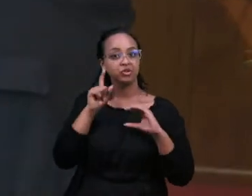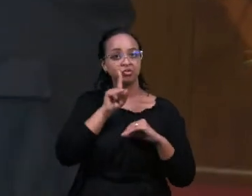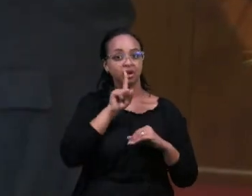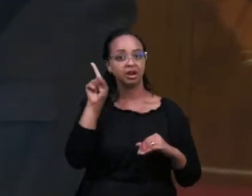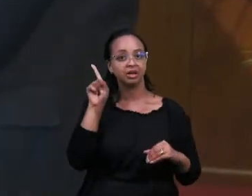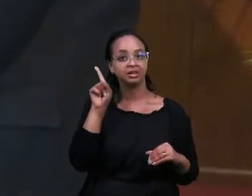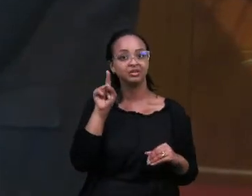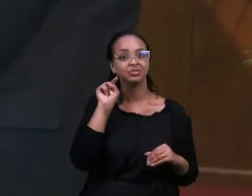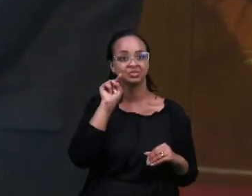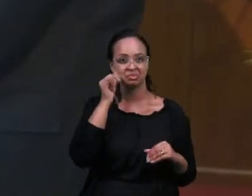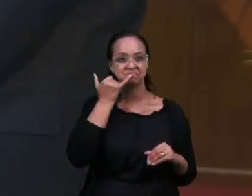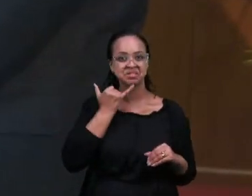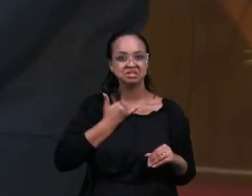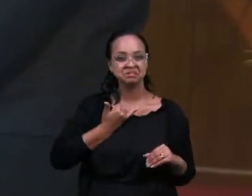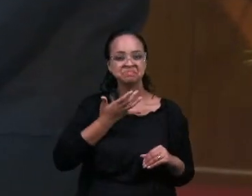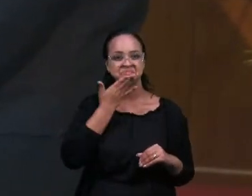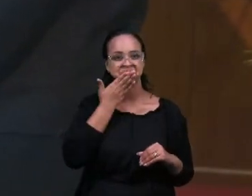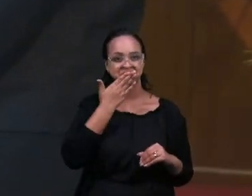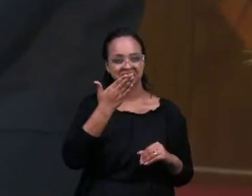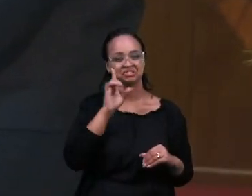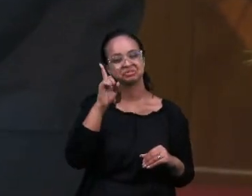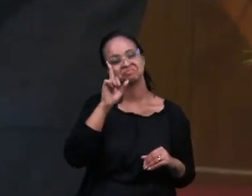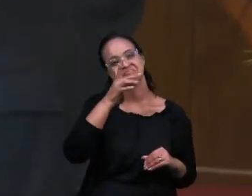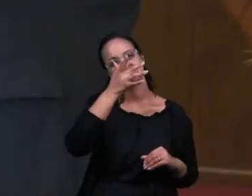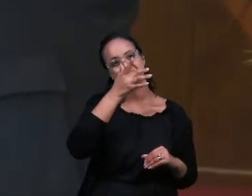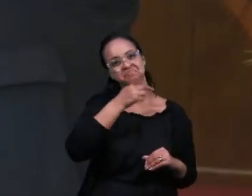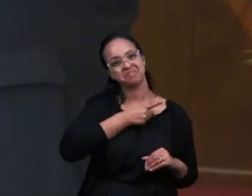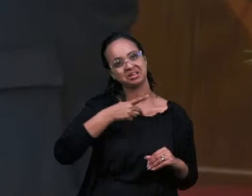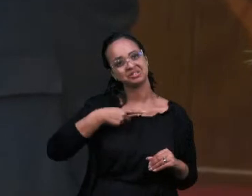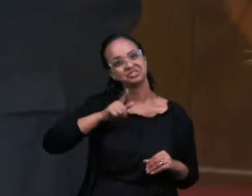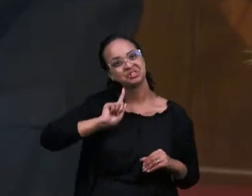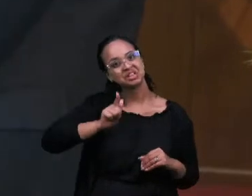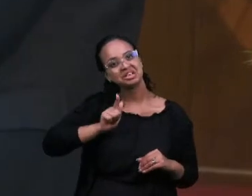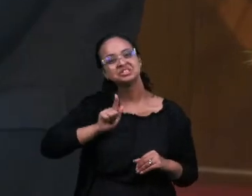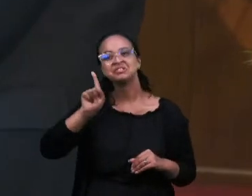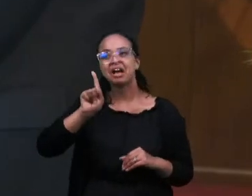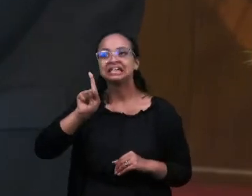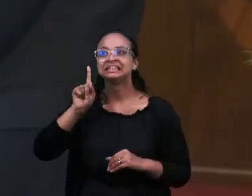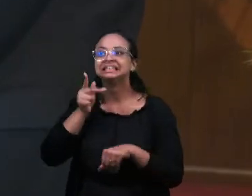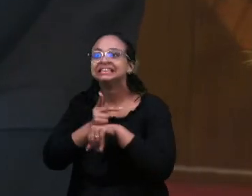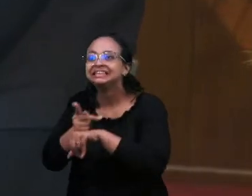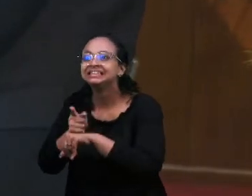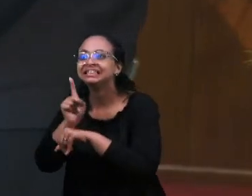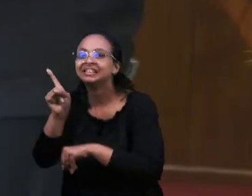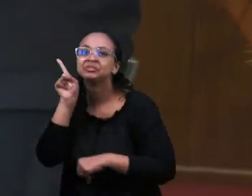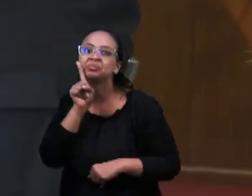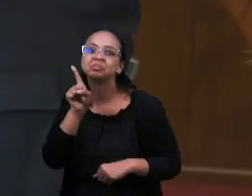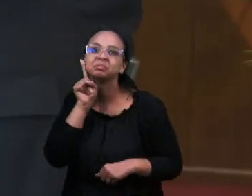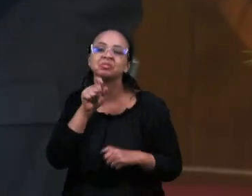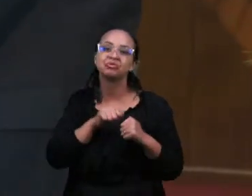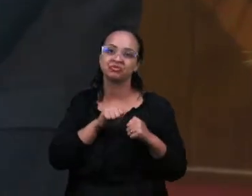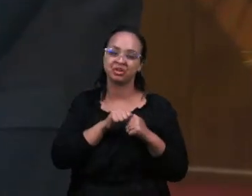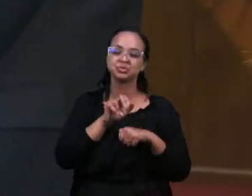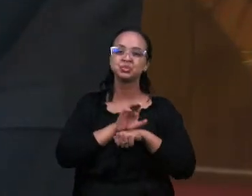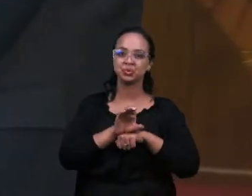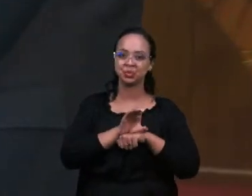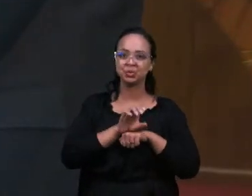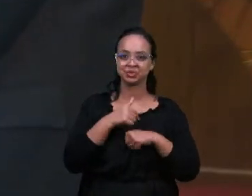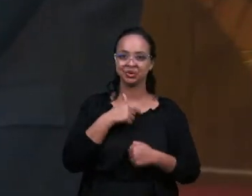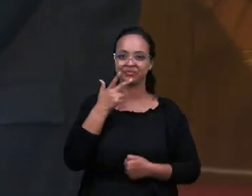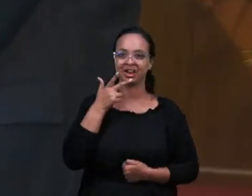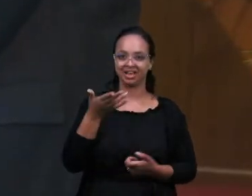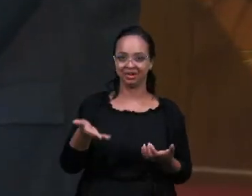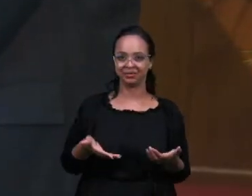você mesmo que me ligou a pedido do pastor Gedeuti e me emboscaram lá nos Estados Unidos, né? A gente estava lá fazendo esse curso que eu mencionei aqui